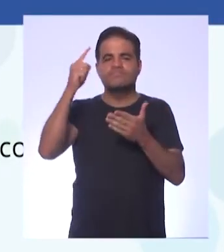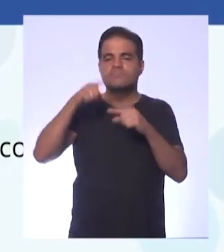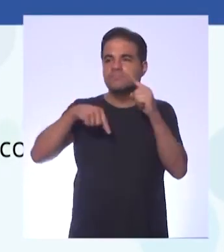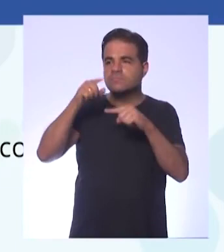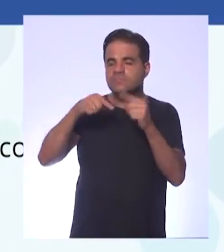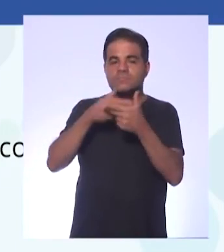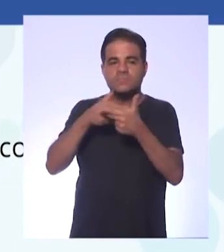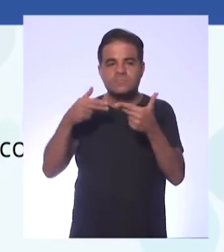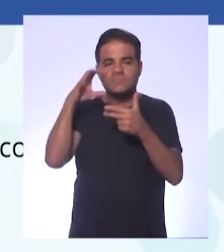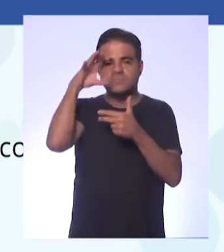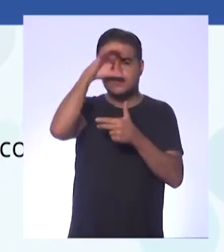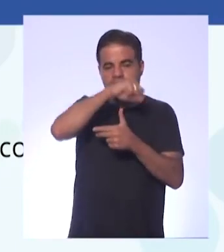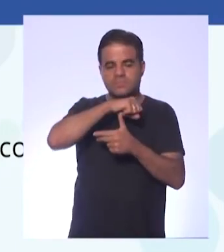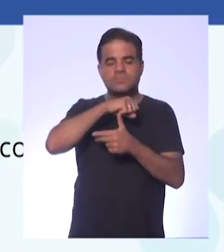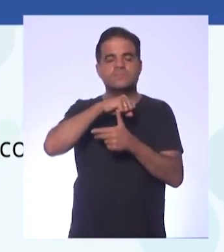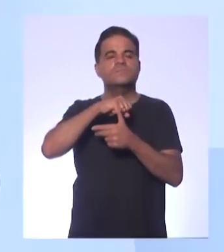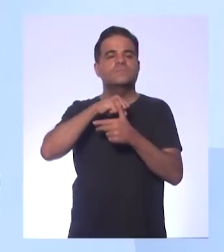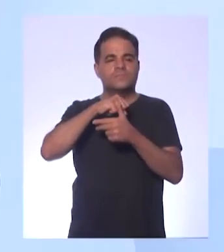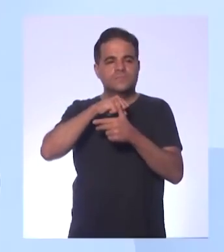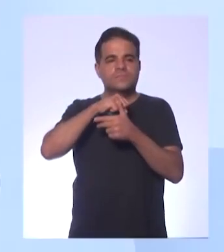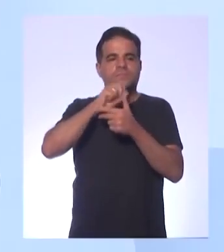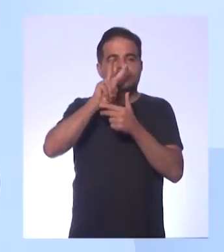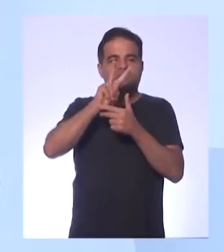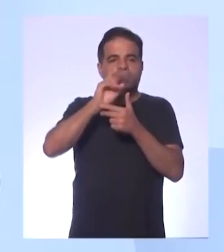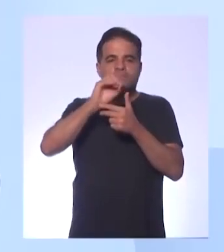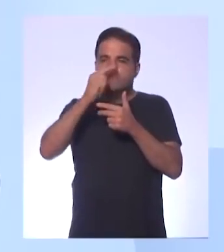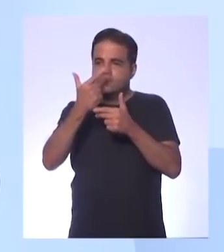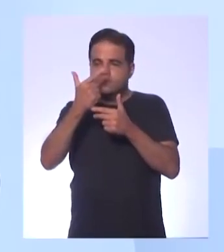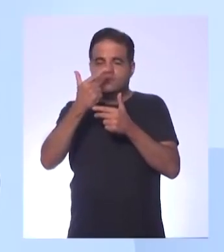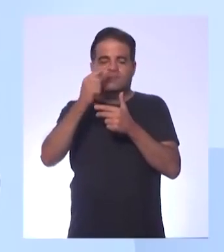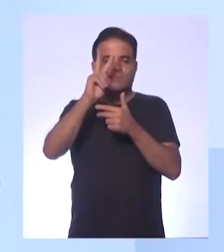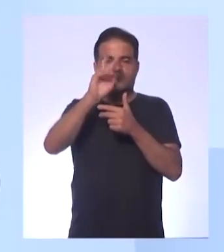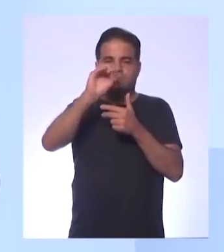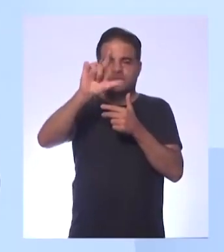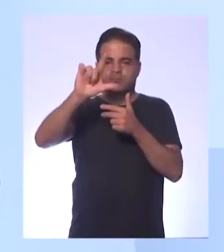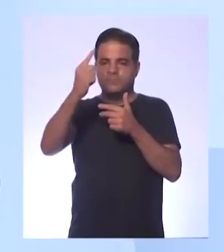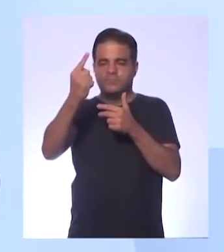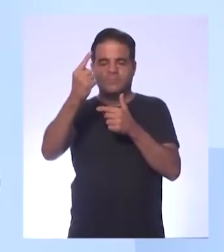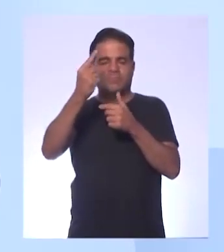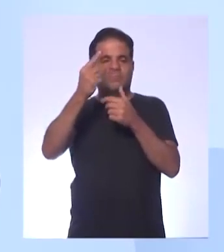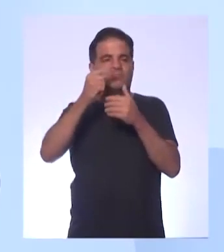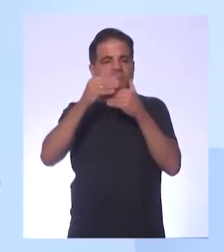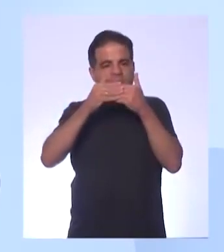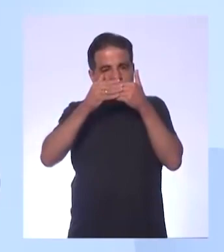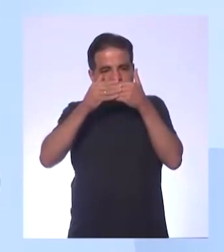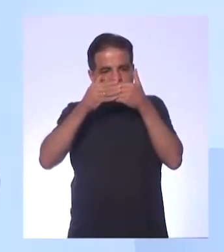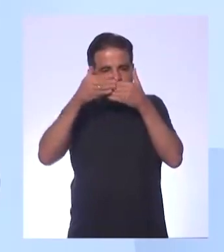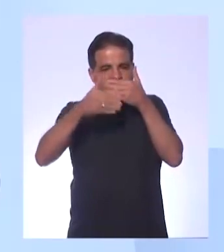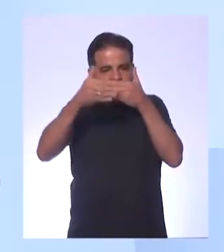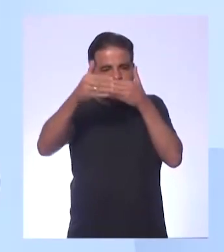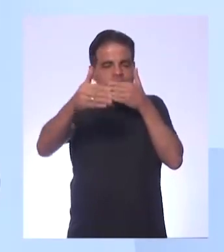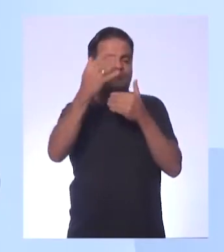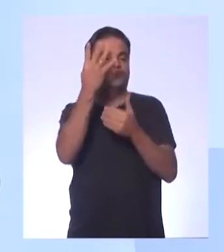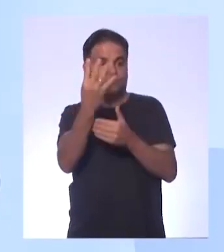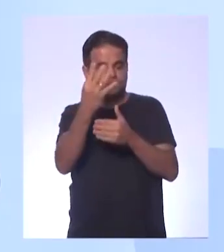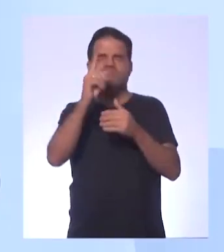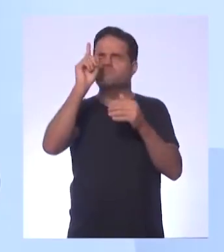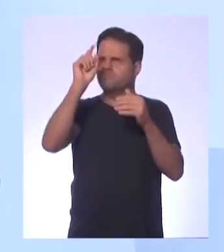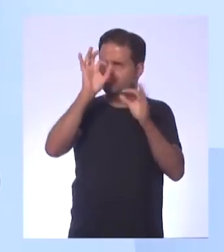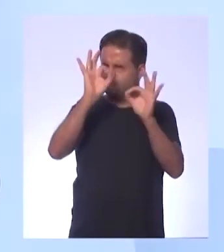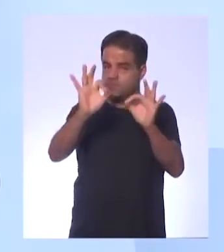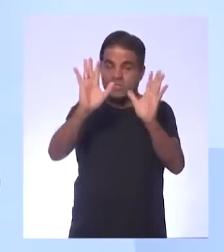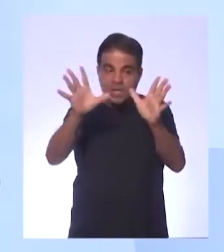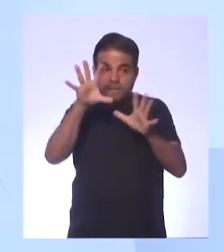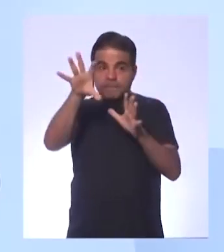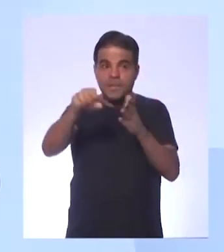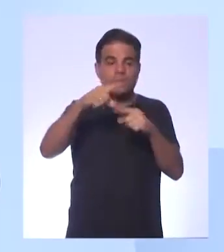material Aprender Sempre, volume 1, e estamos iniciando a sequência número 4, a última sequência desse material. Isso mesmo. Então, se você